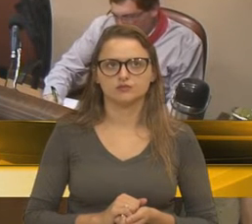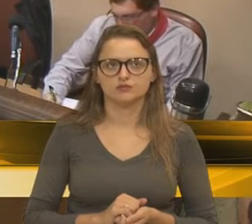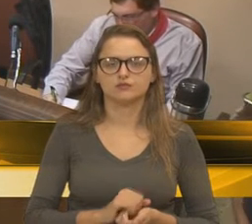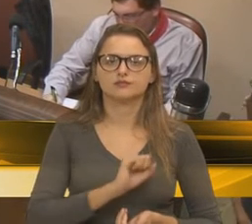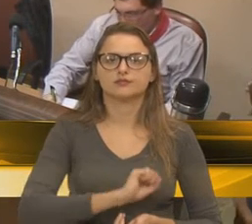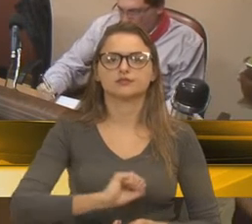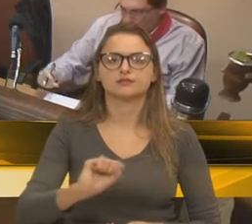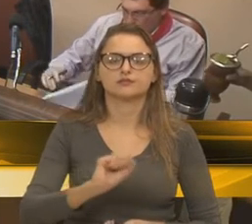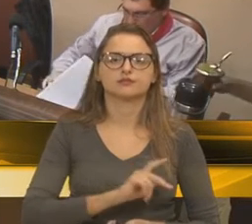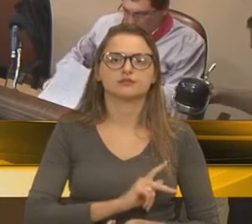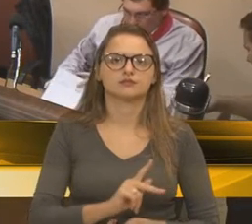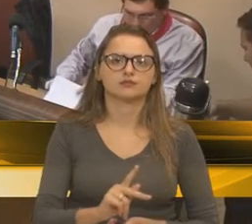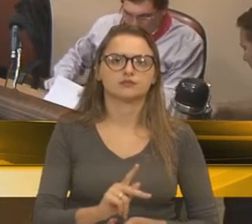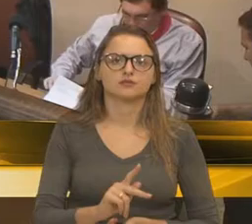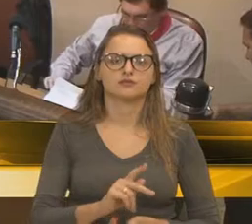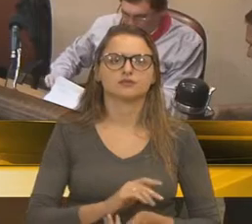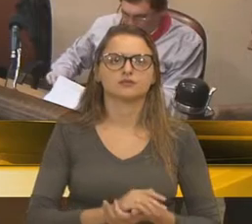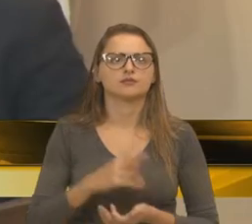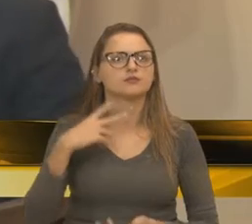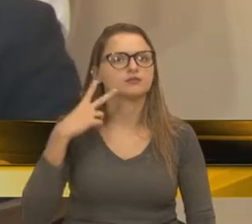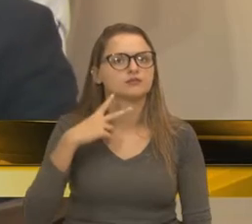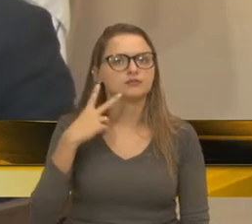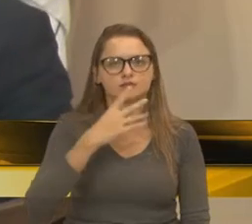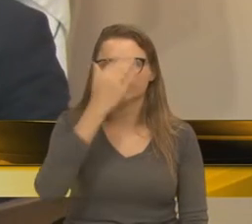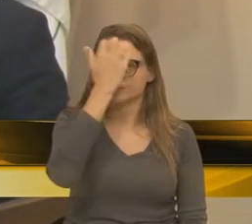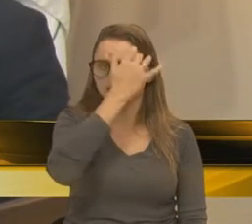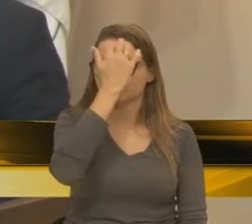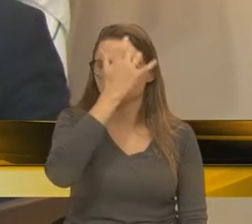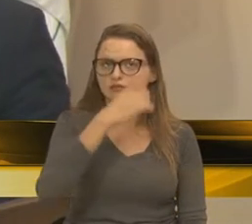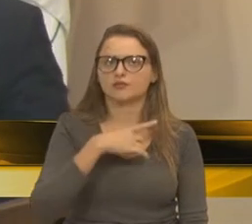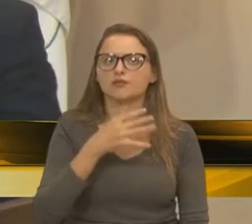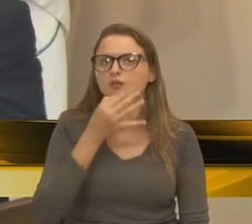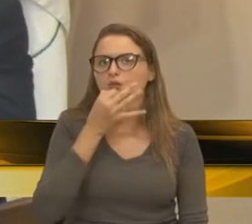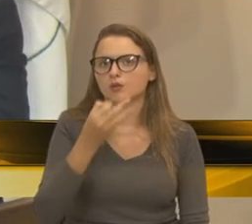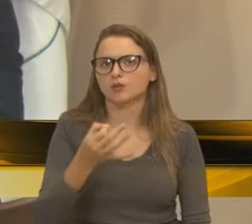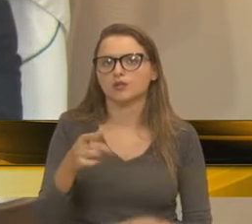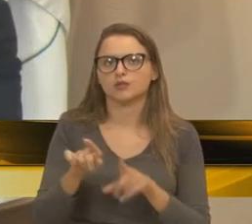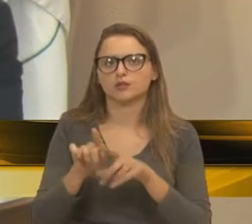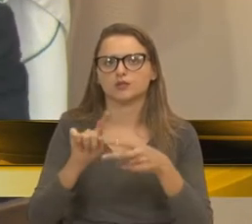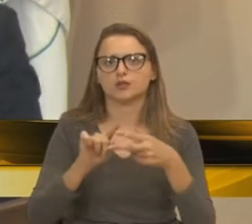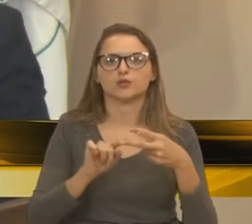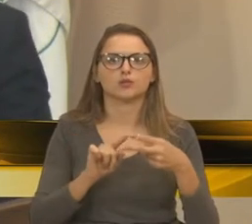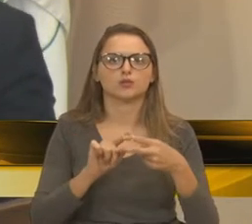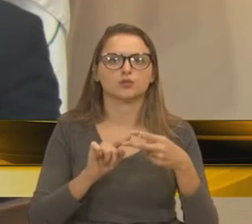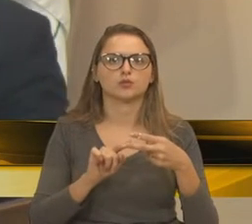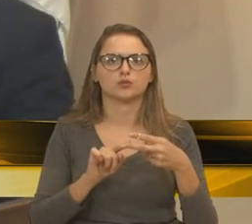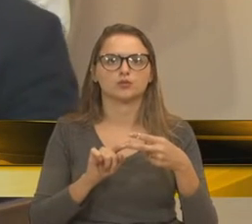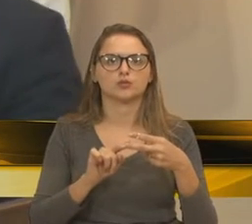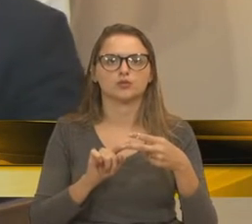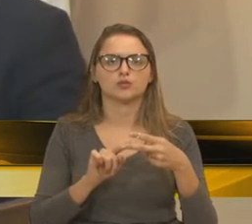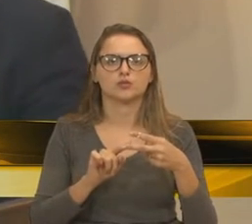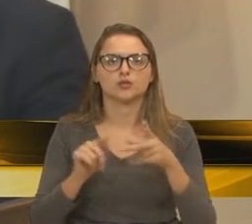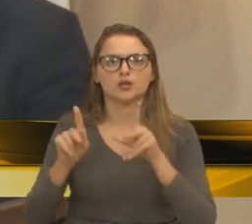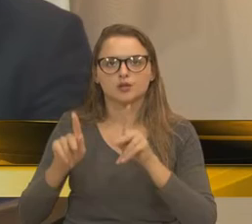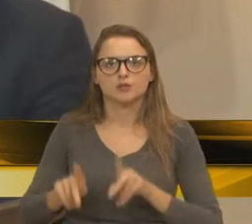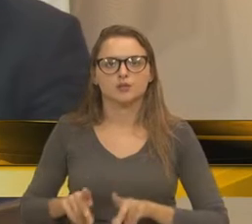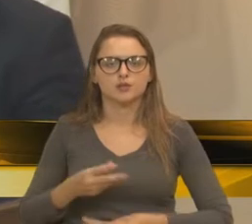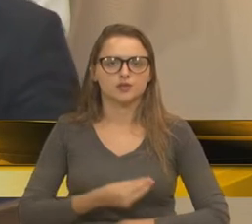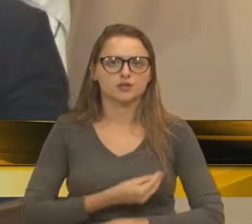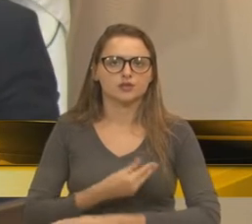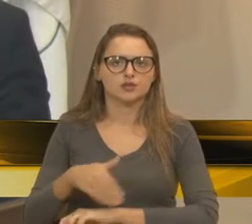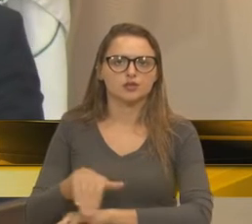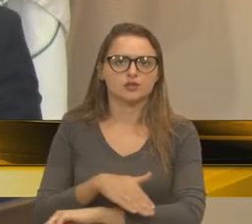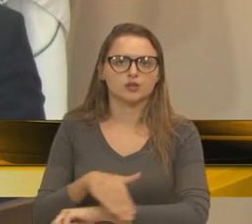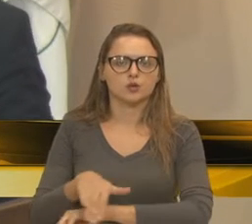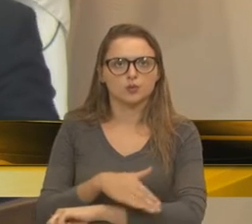Senhor presidente, vereadora Diló, eu tenho uma sugestão também, outras duas sugestões para moradores de rua, para